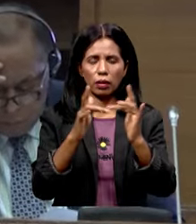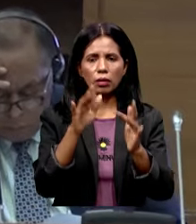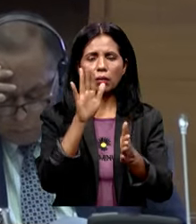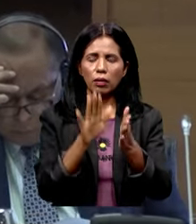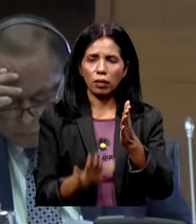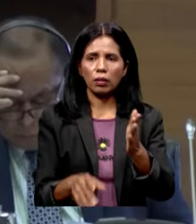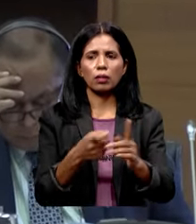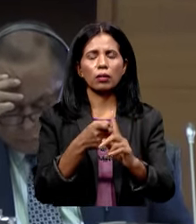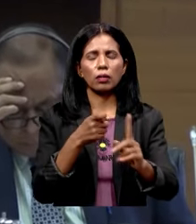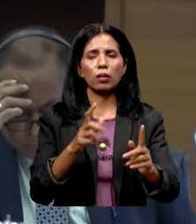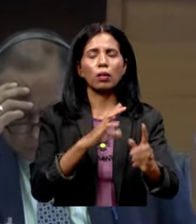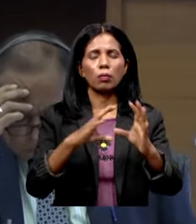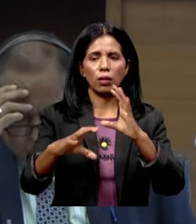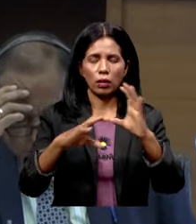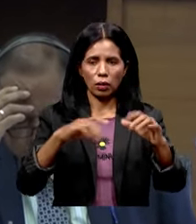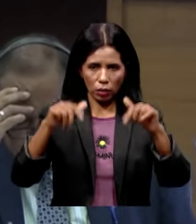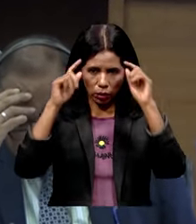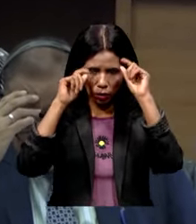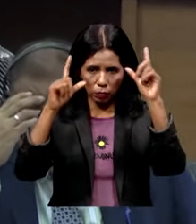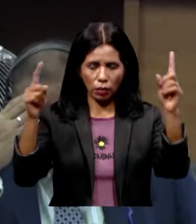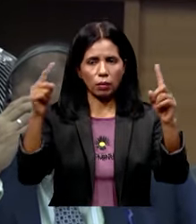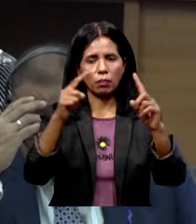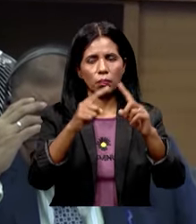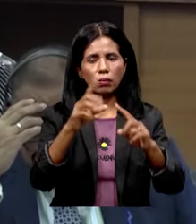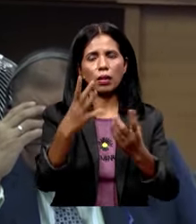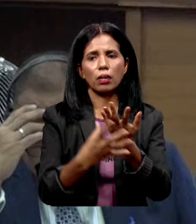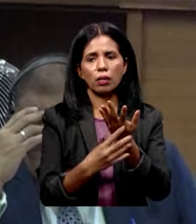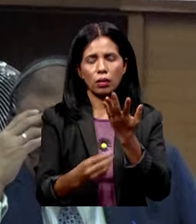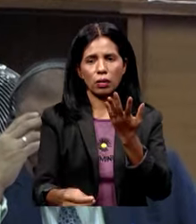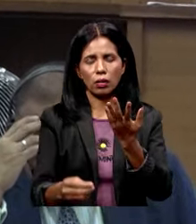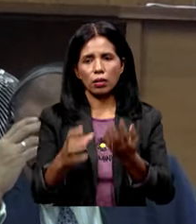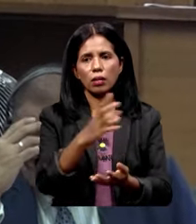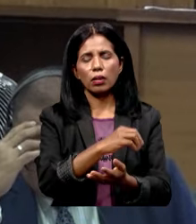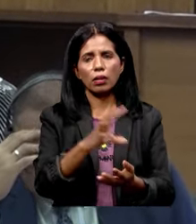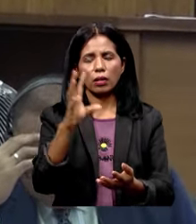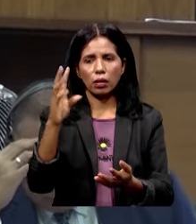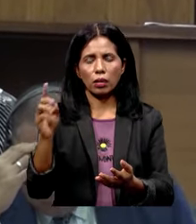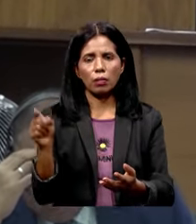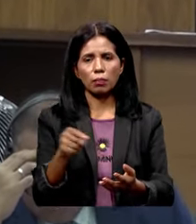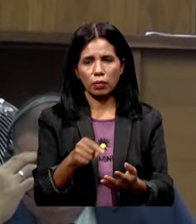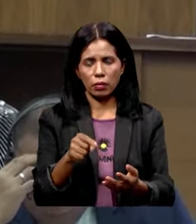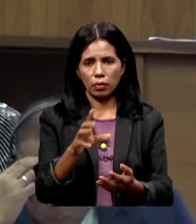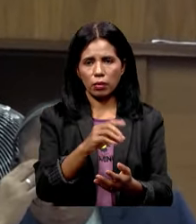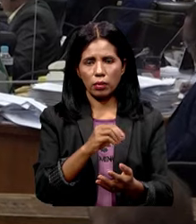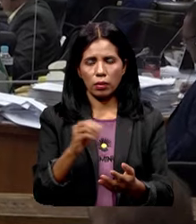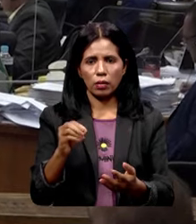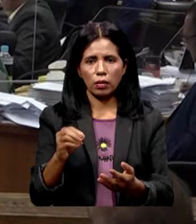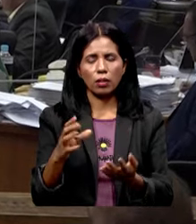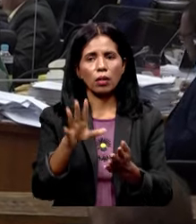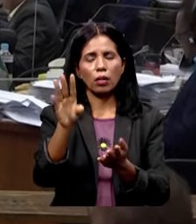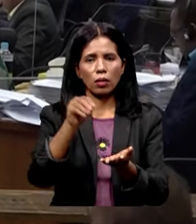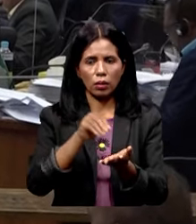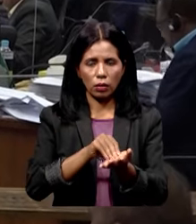usi operador telekomunikasaun iha Timor-Leste ba iha download ho megabyte nen pur segundo no ba upload